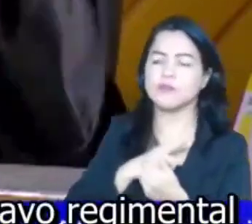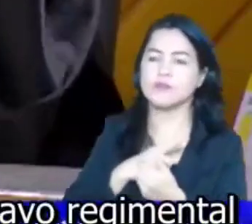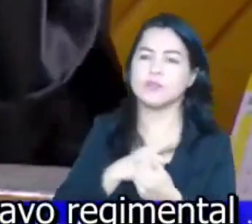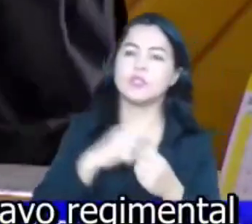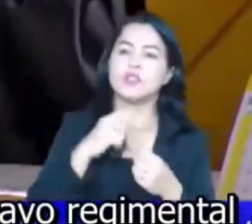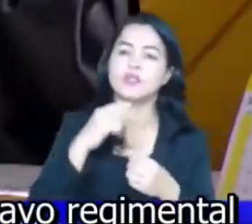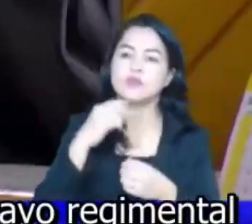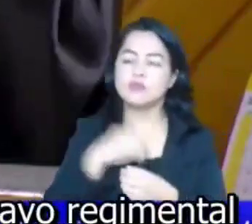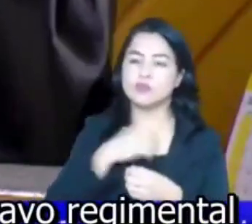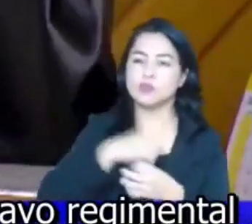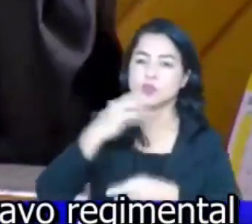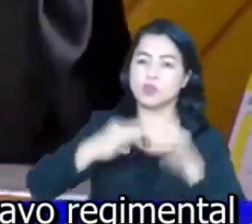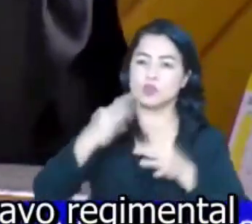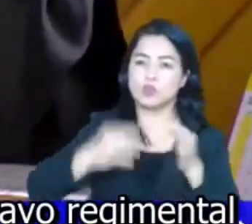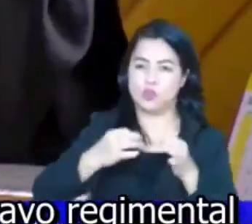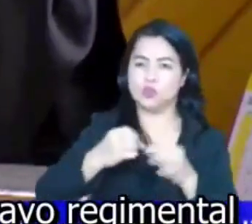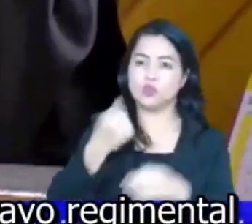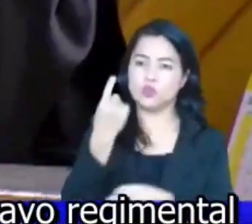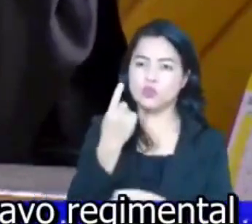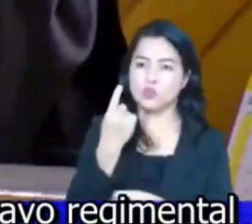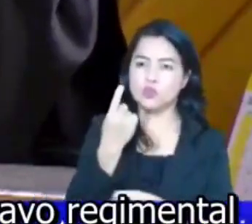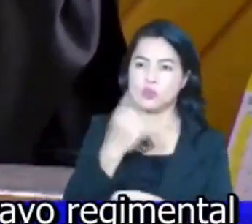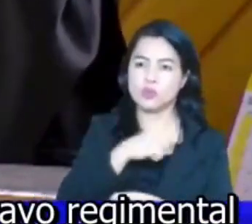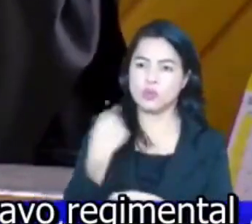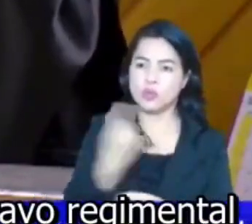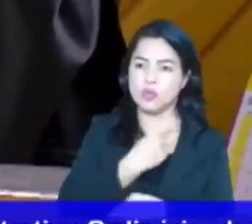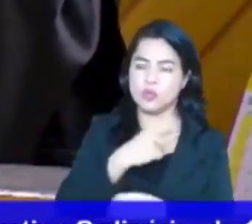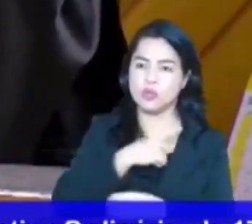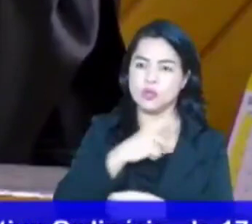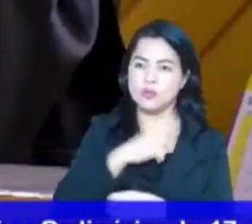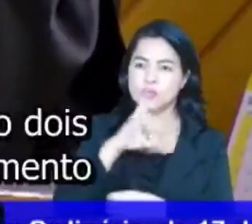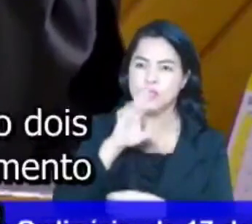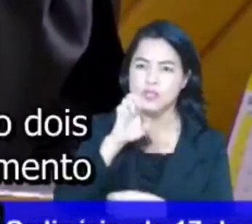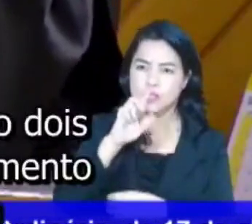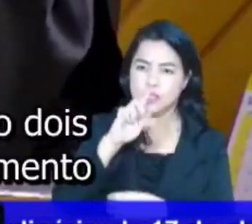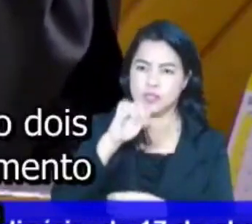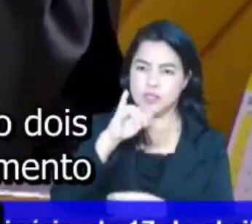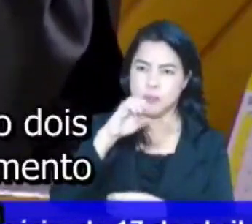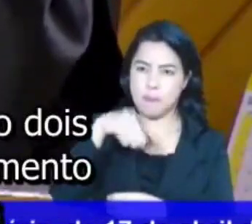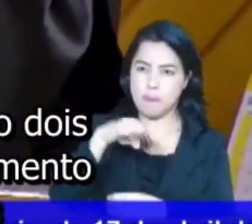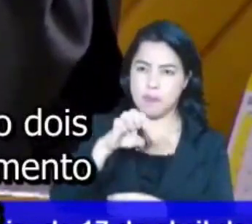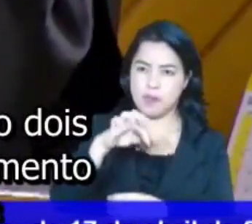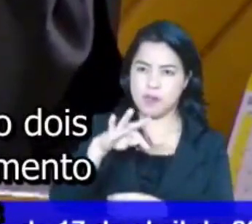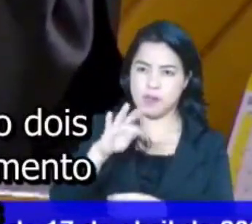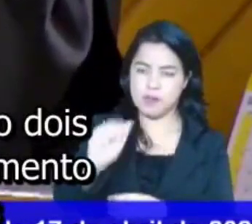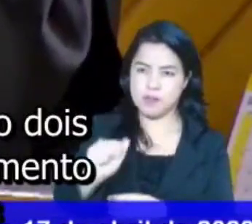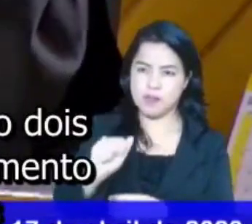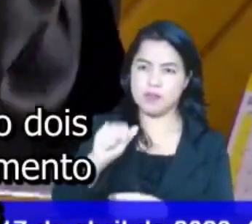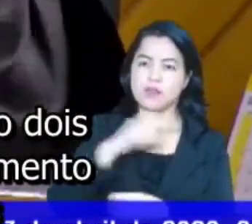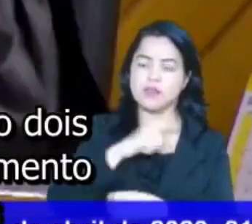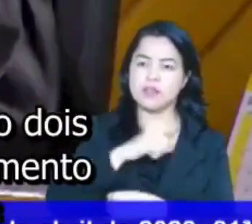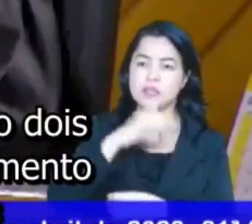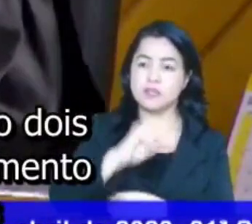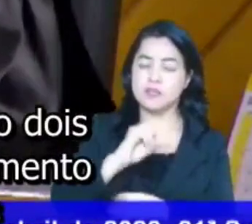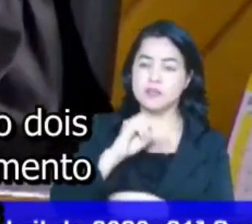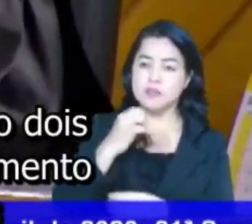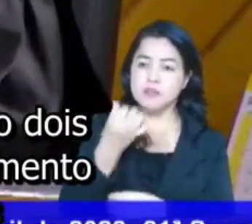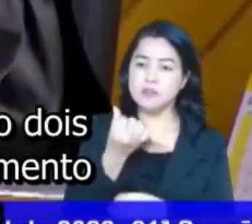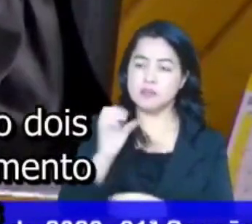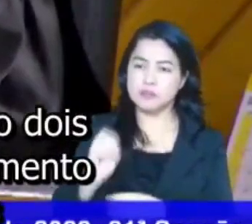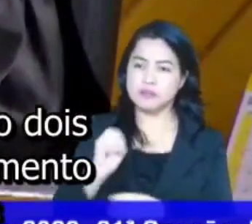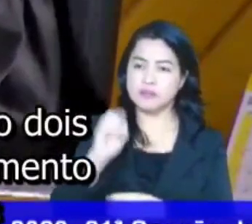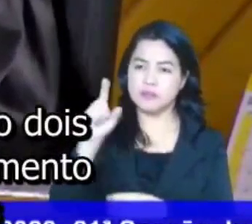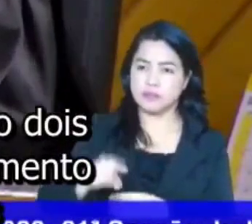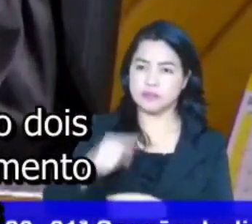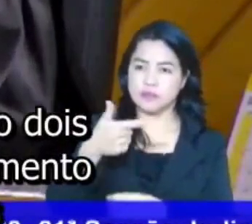1 da pauta. Eu chamo a julgamento, faço pregão no agravo regimental na representação número 060-1542 de